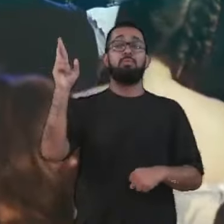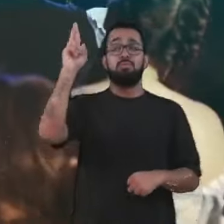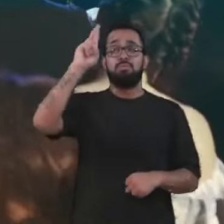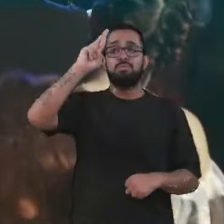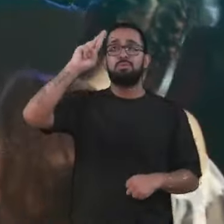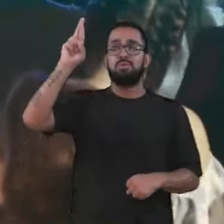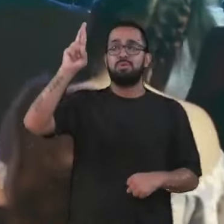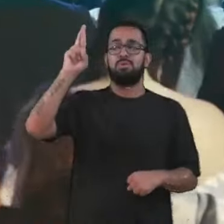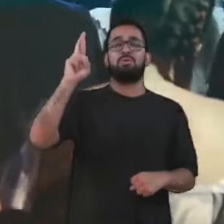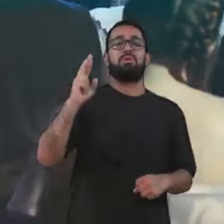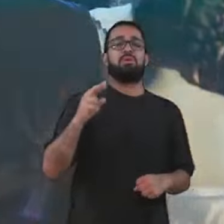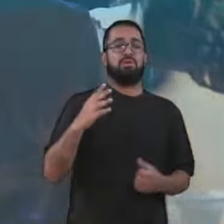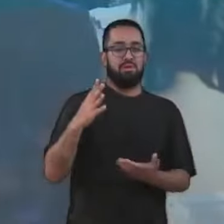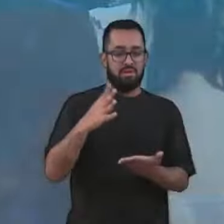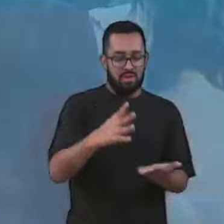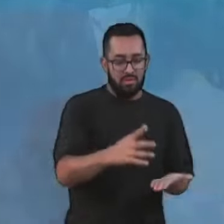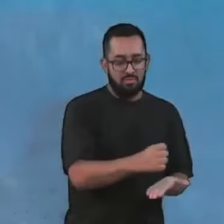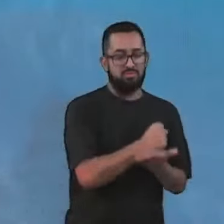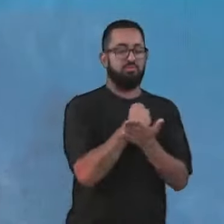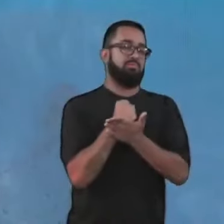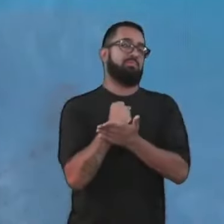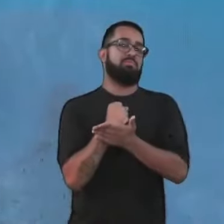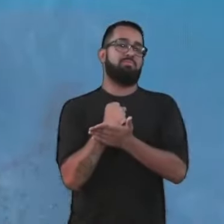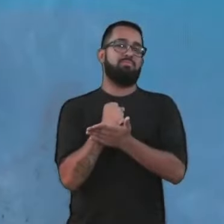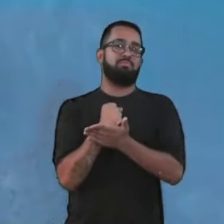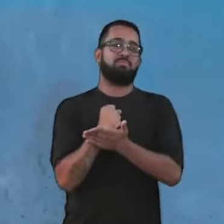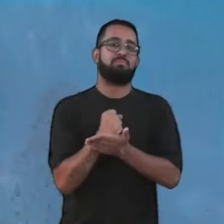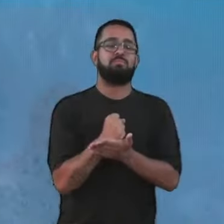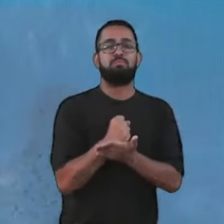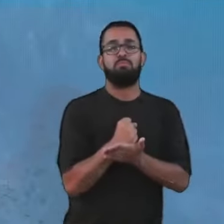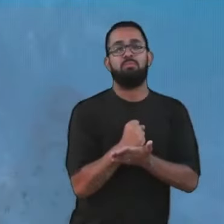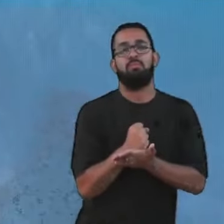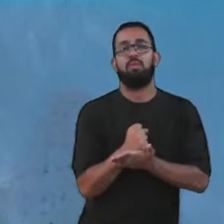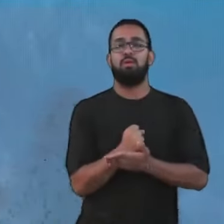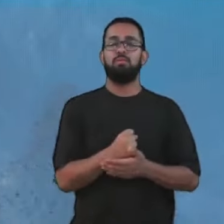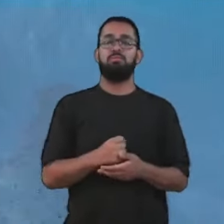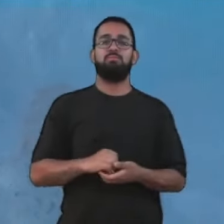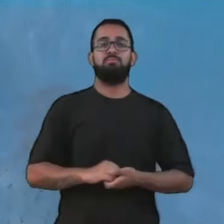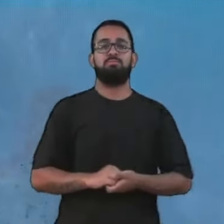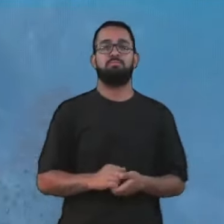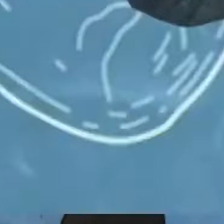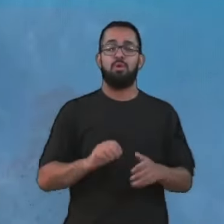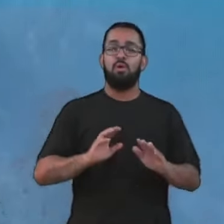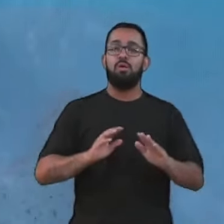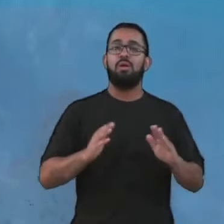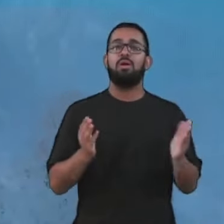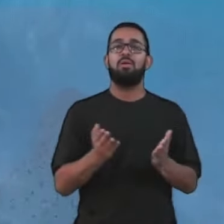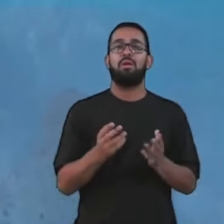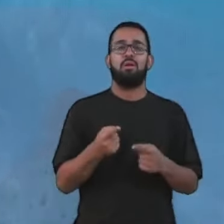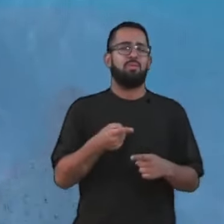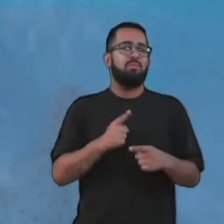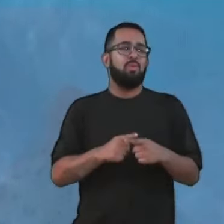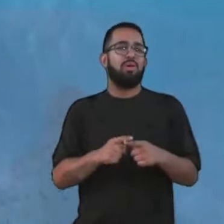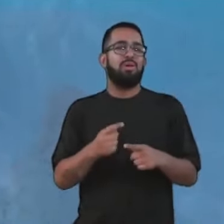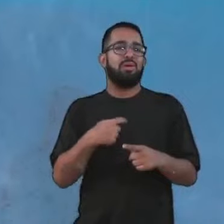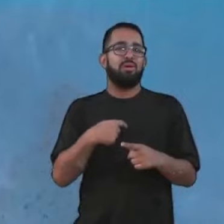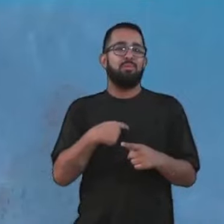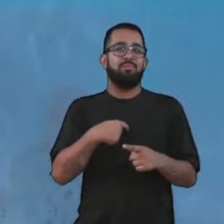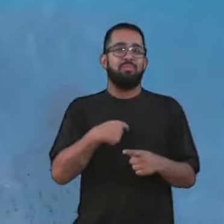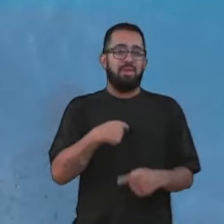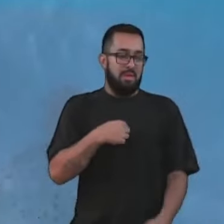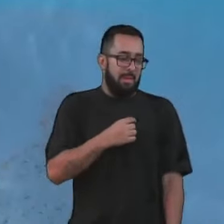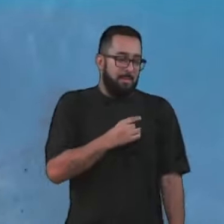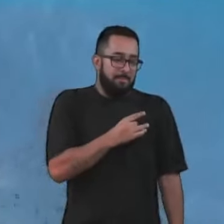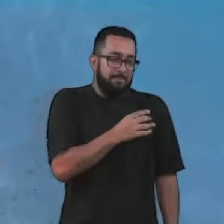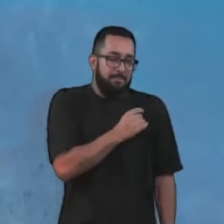vou me alegrar, a alegria do Senhor é a minha força? Por quê? Porque ele sabe que é fruto de um relacionamento com Deus. Ele se relacionava com